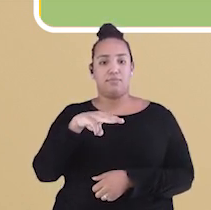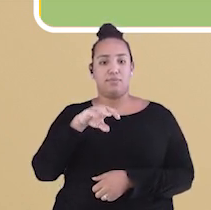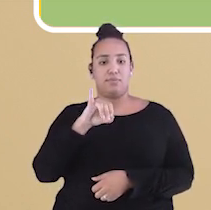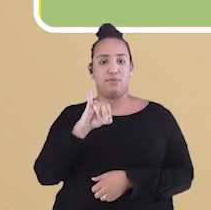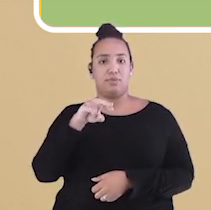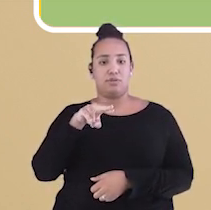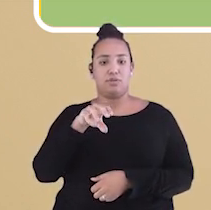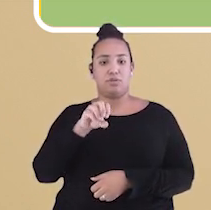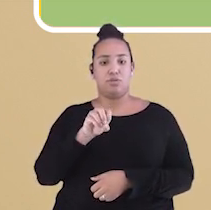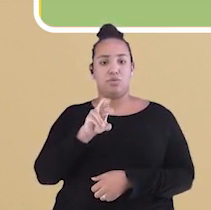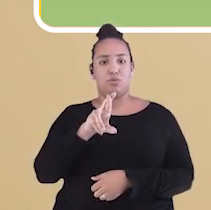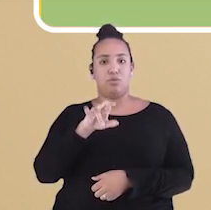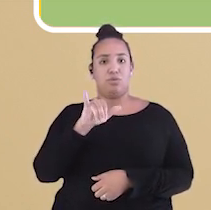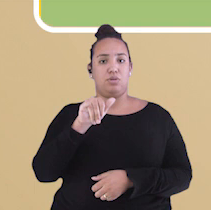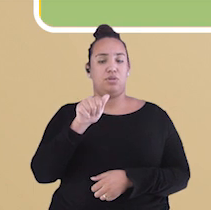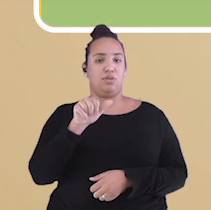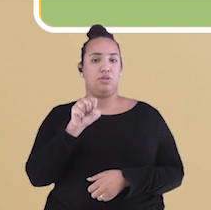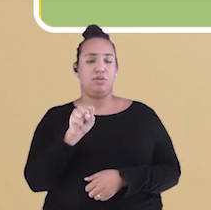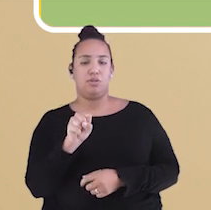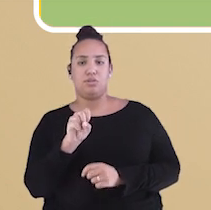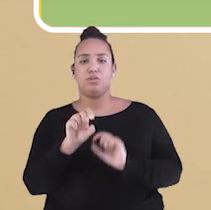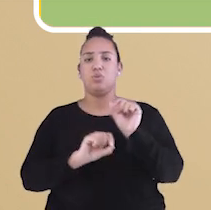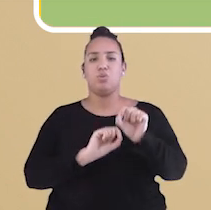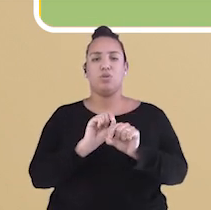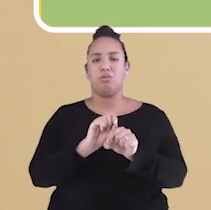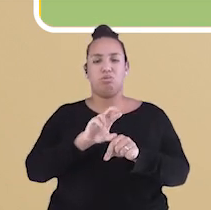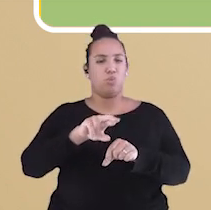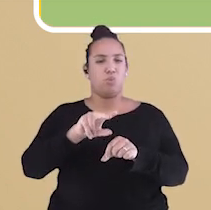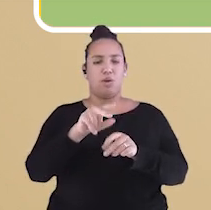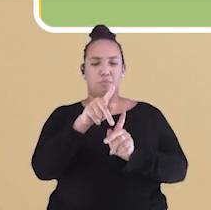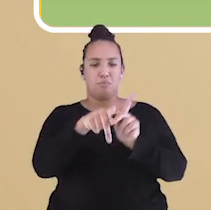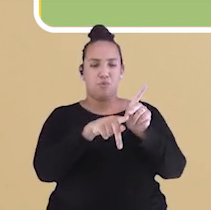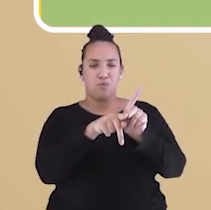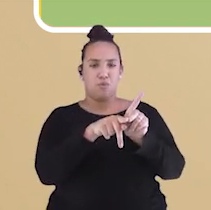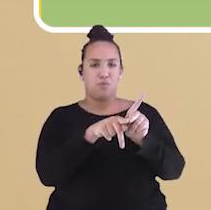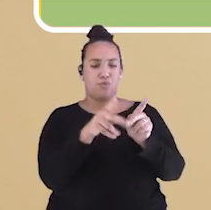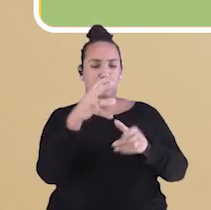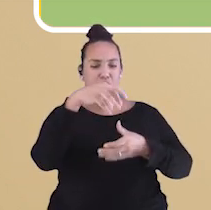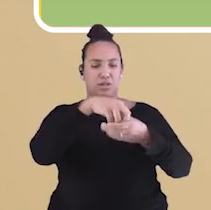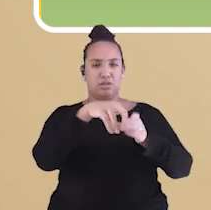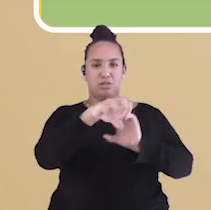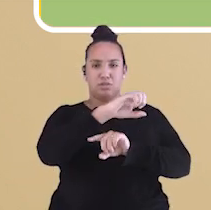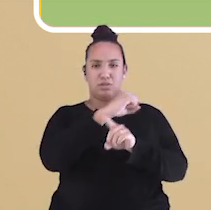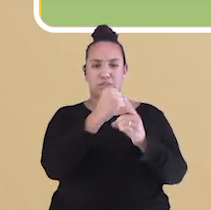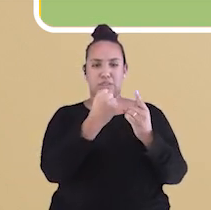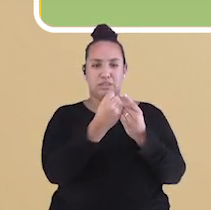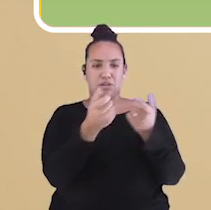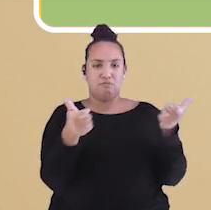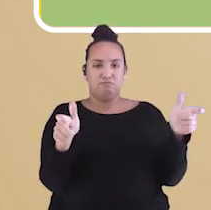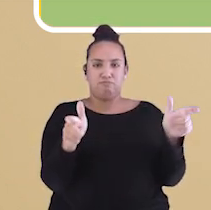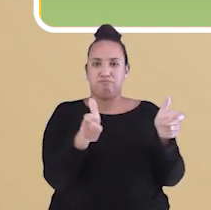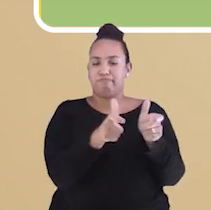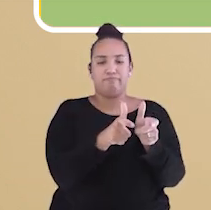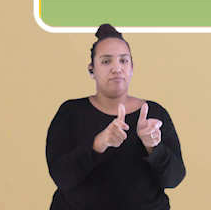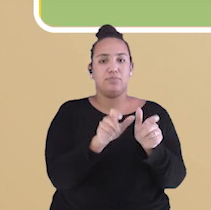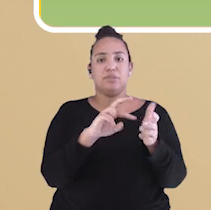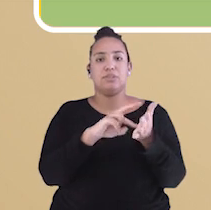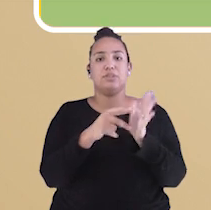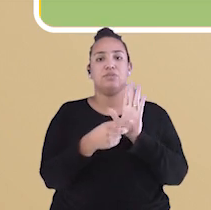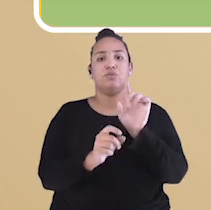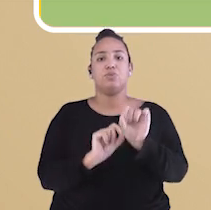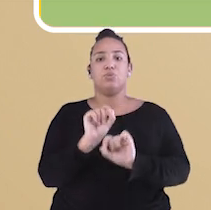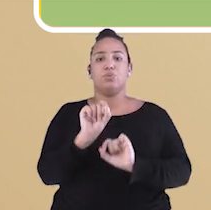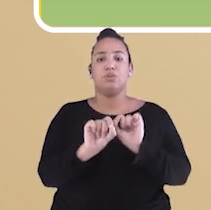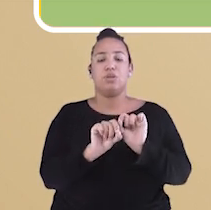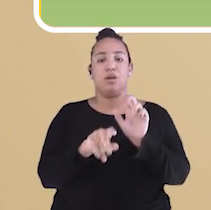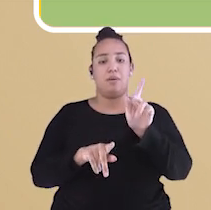pequenos de indivíduos na sociedade, mas sim de grupos sociais que são historicamente excluídos da